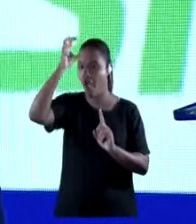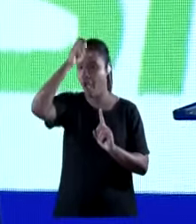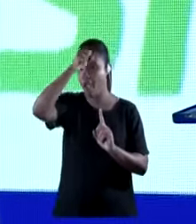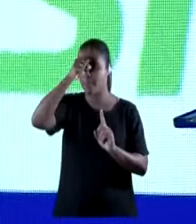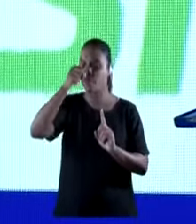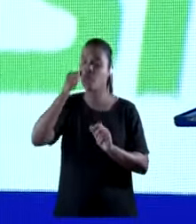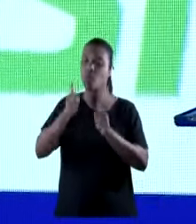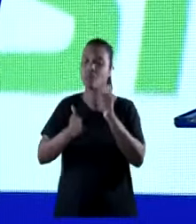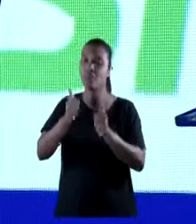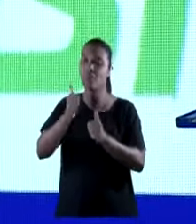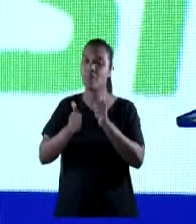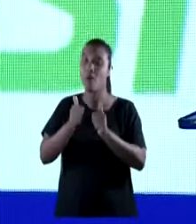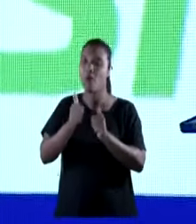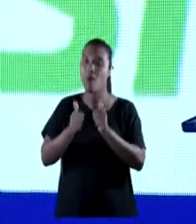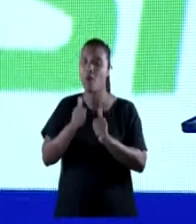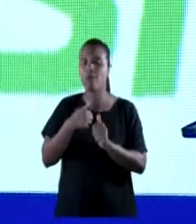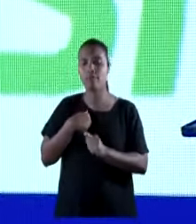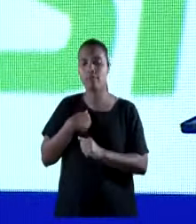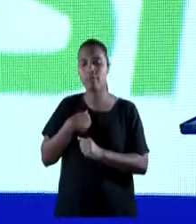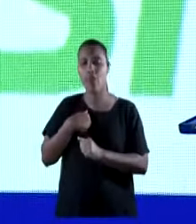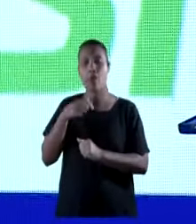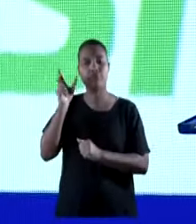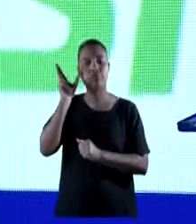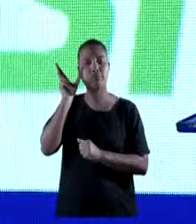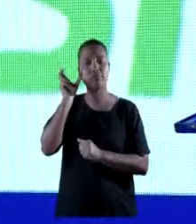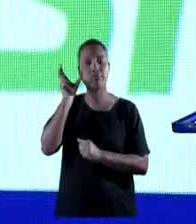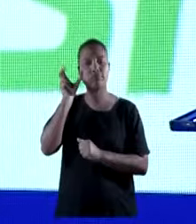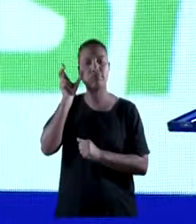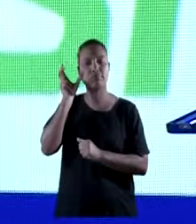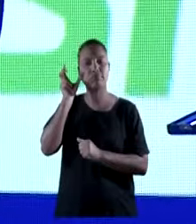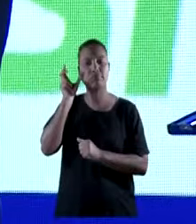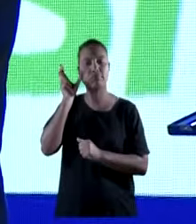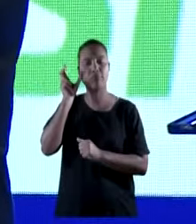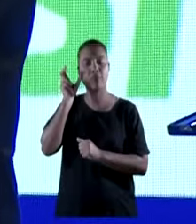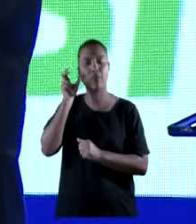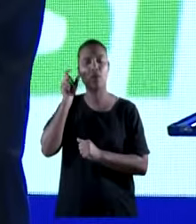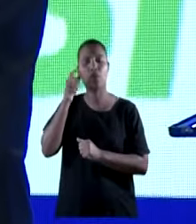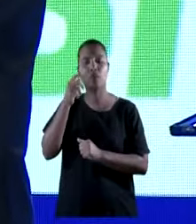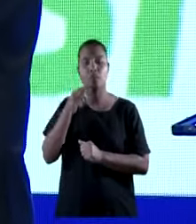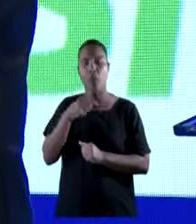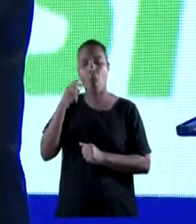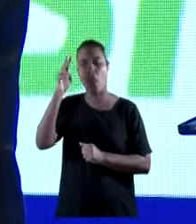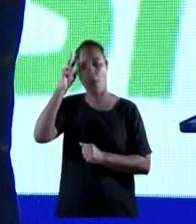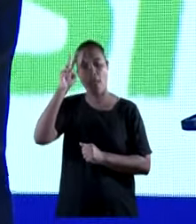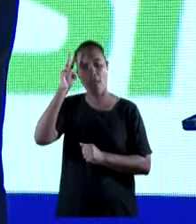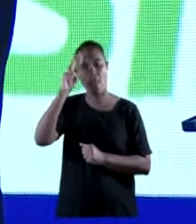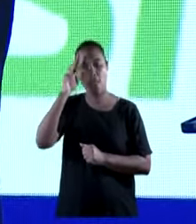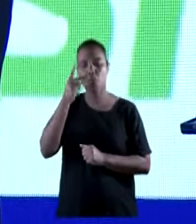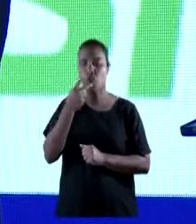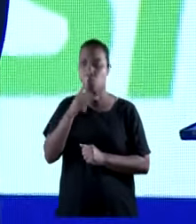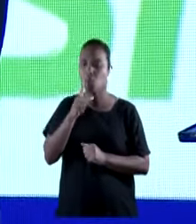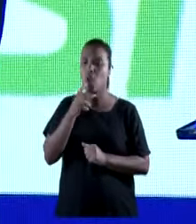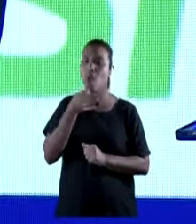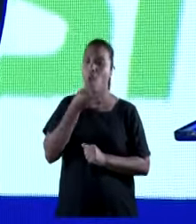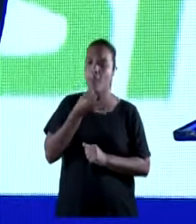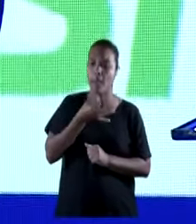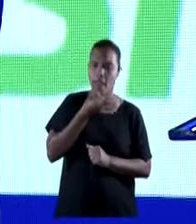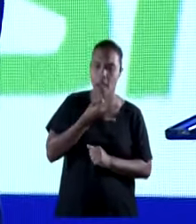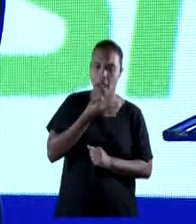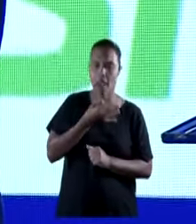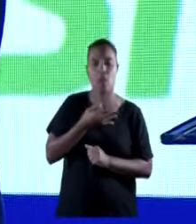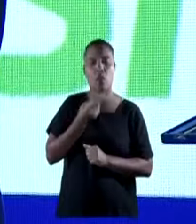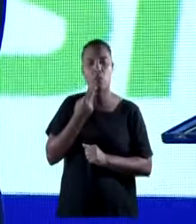de futebol também ouvindo você. A sua memória, as suas opiniões, as